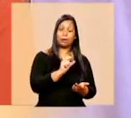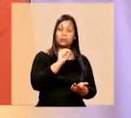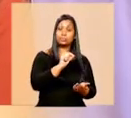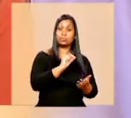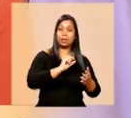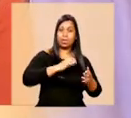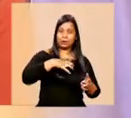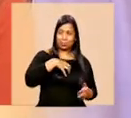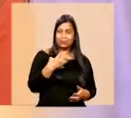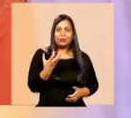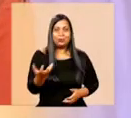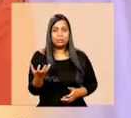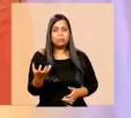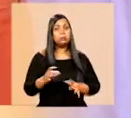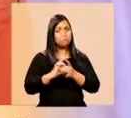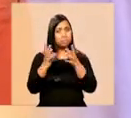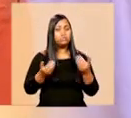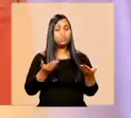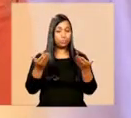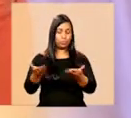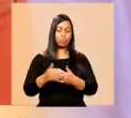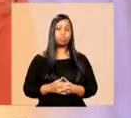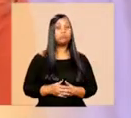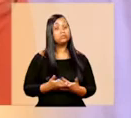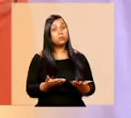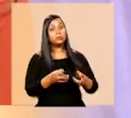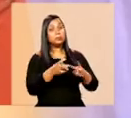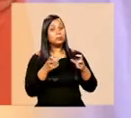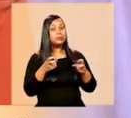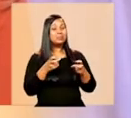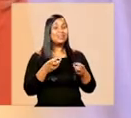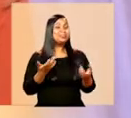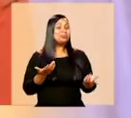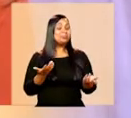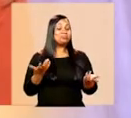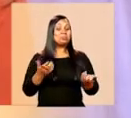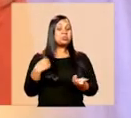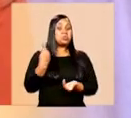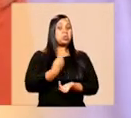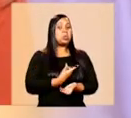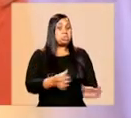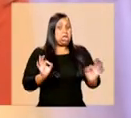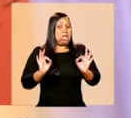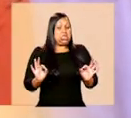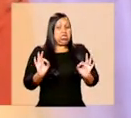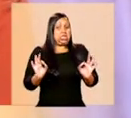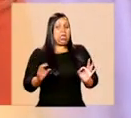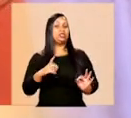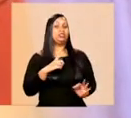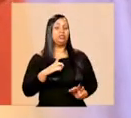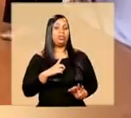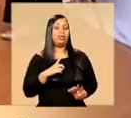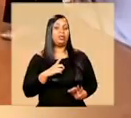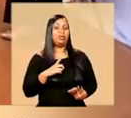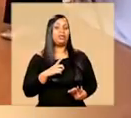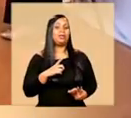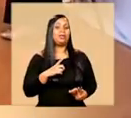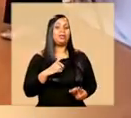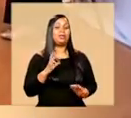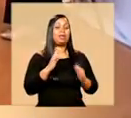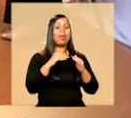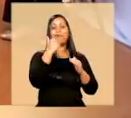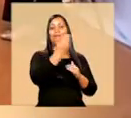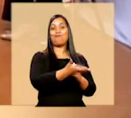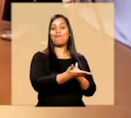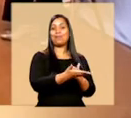isso que permitem e doam, né? Então, você vê que não adianta nós sermos excelentes. É verdade. Sim. E se não lá tiver